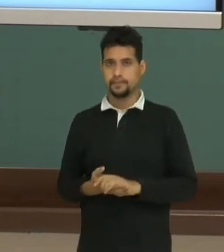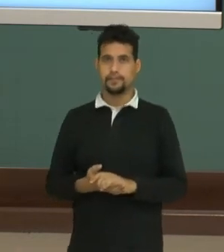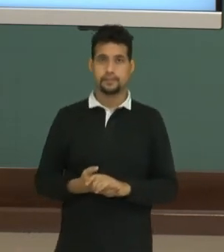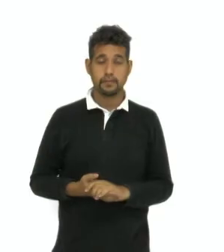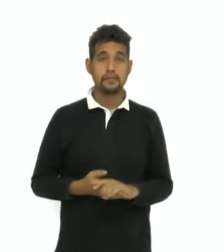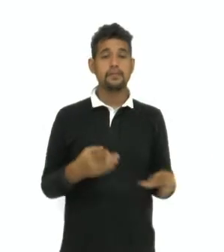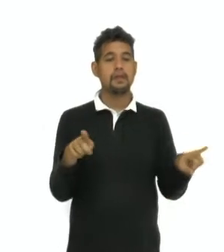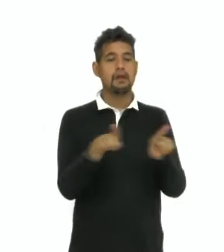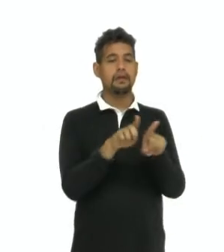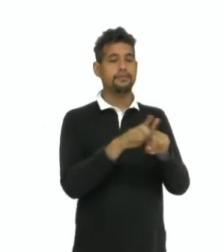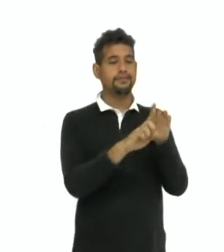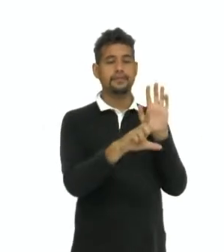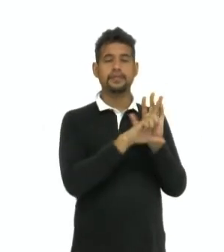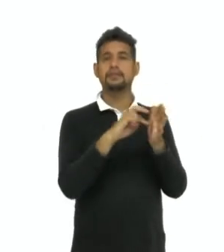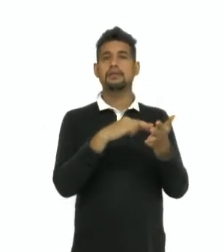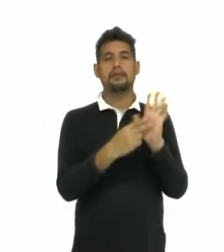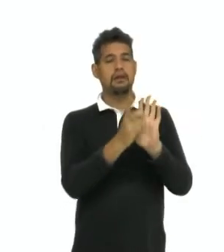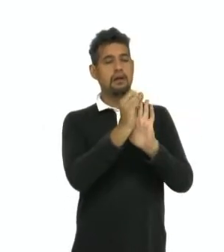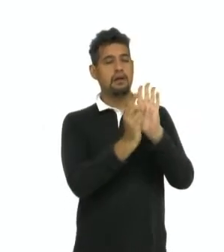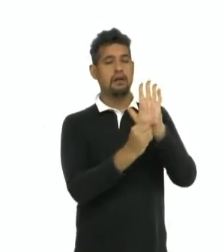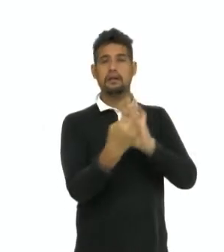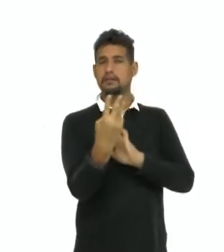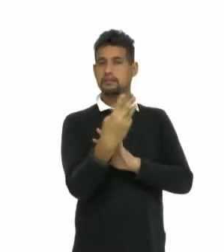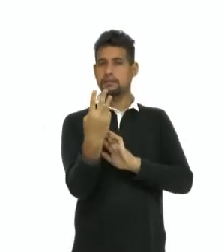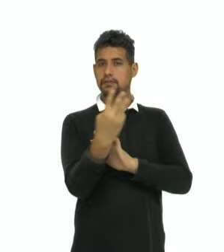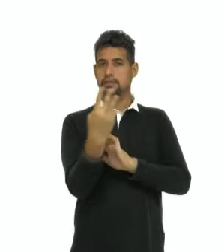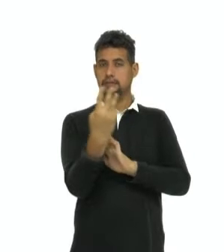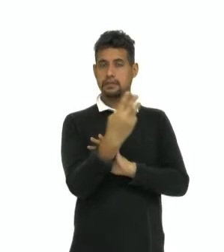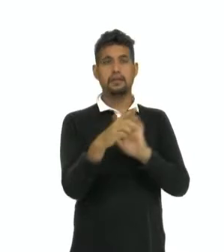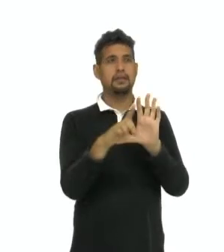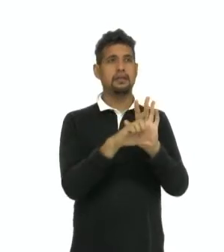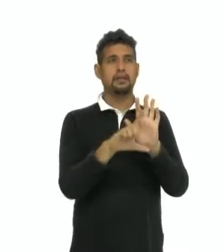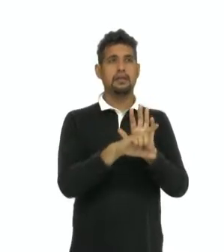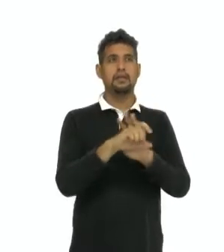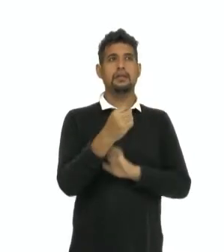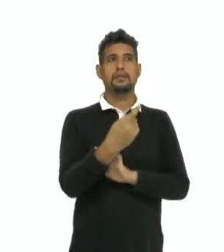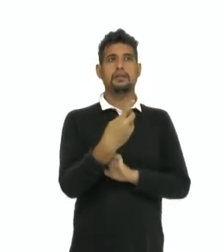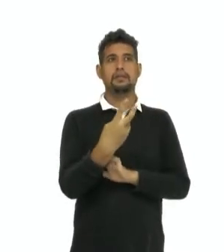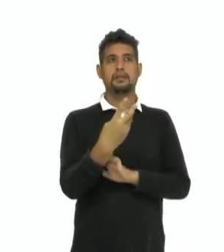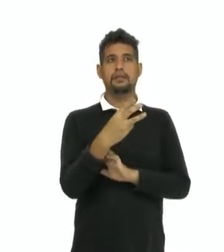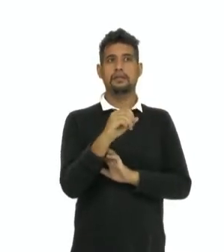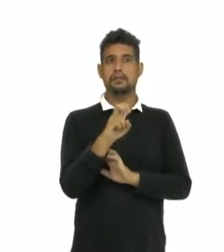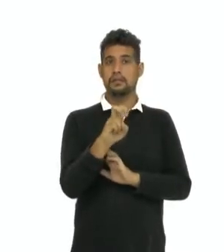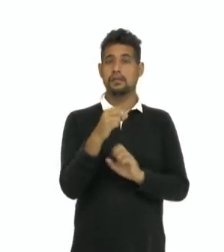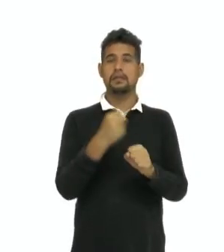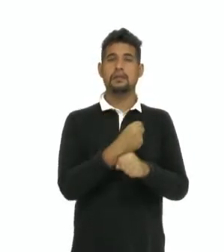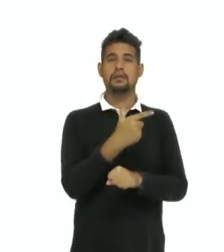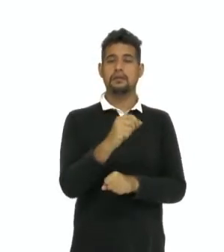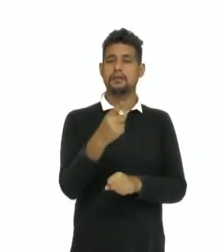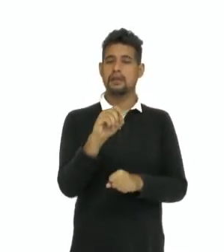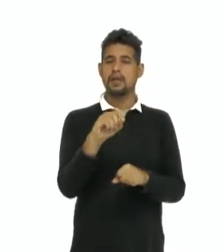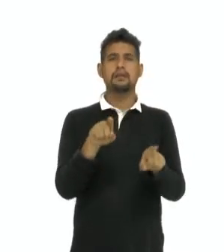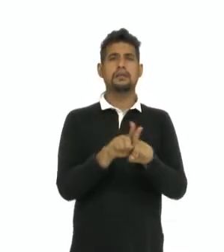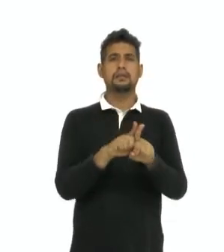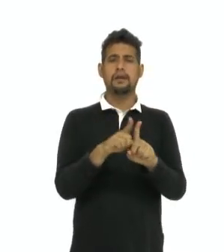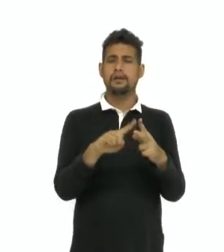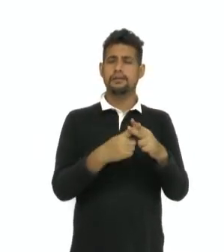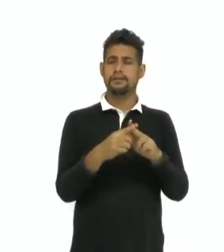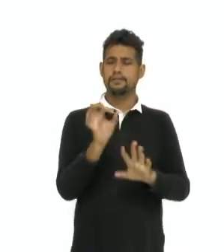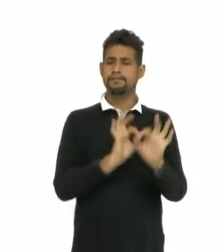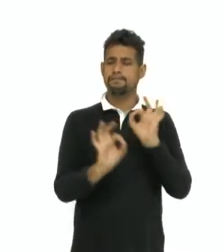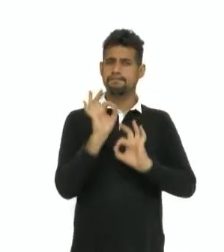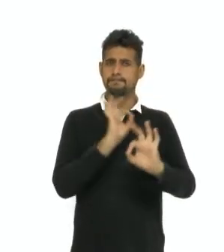Outra legislação é o artigo 33 da Lei 12.305 de 2010, da Política Nacional de Resíduos